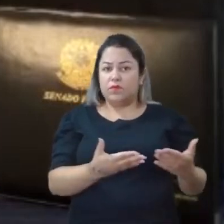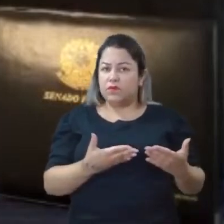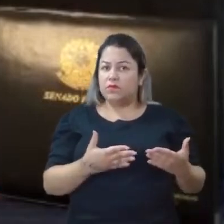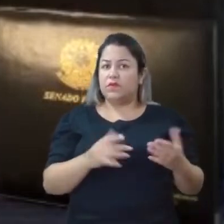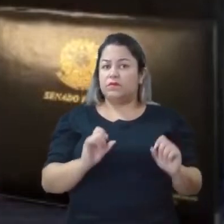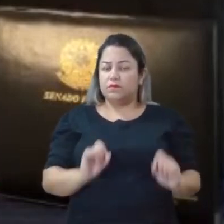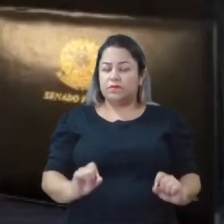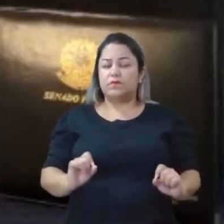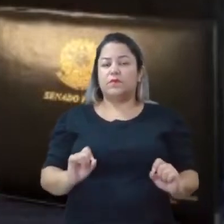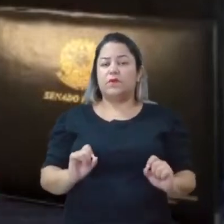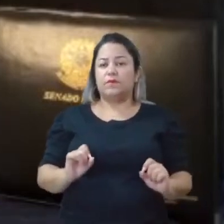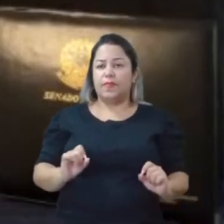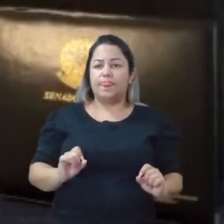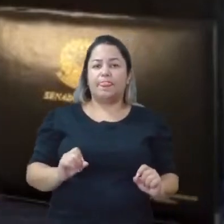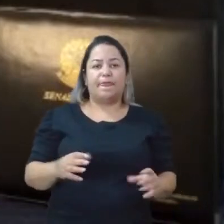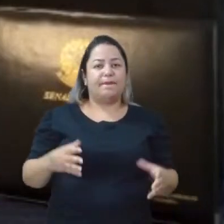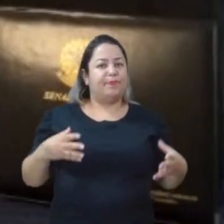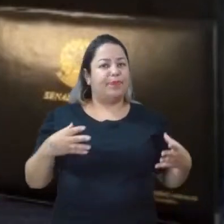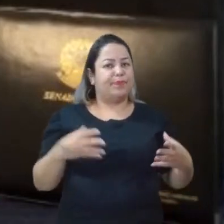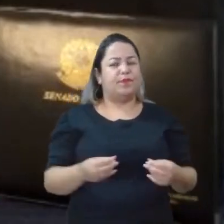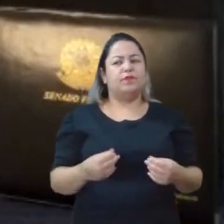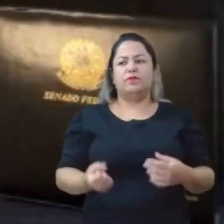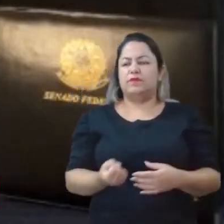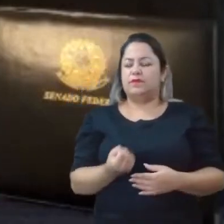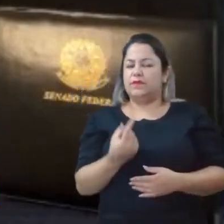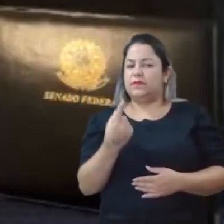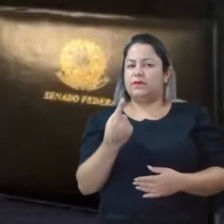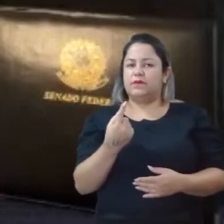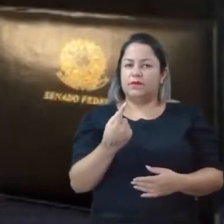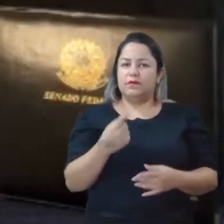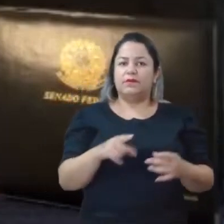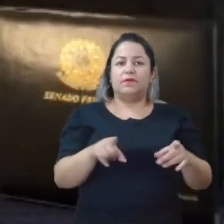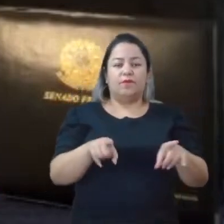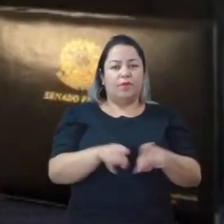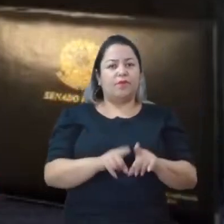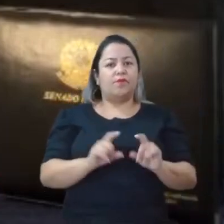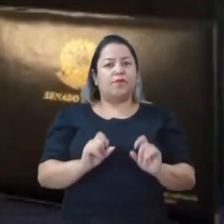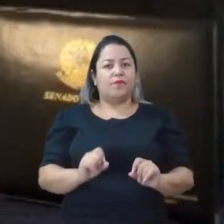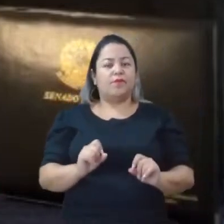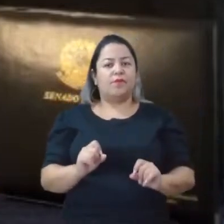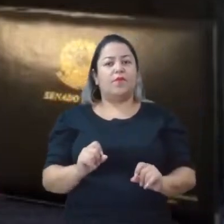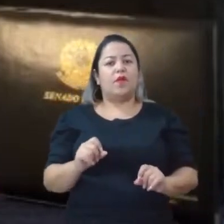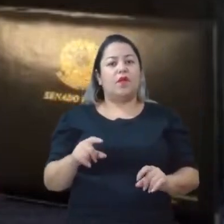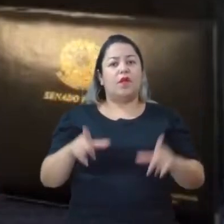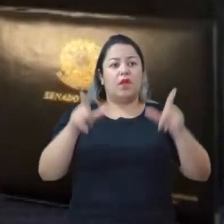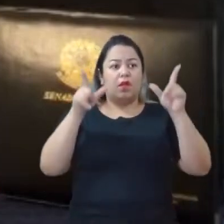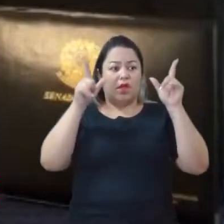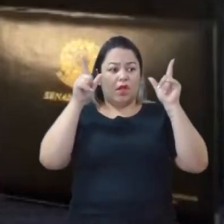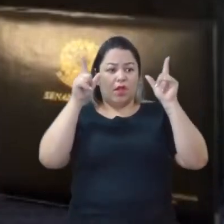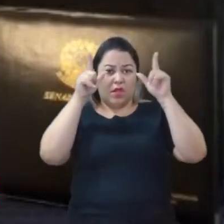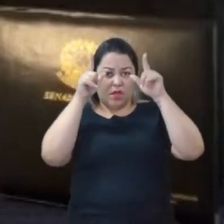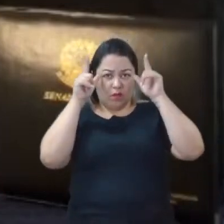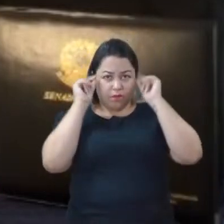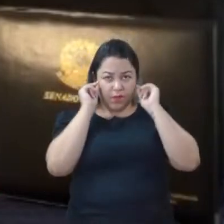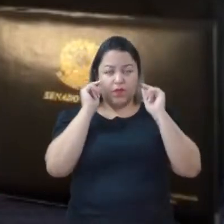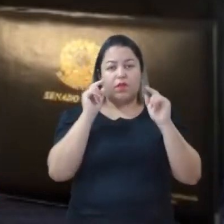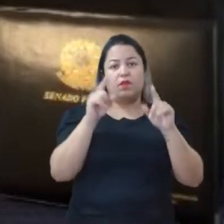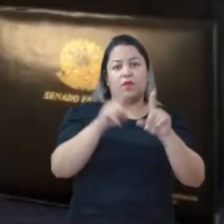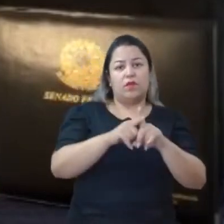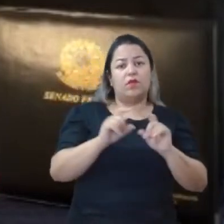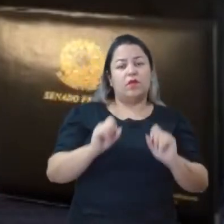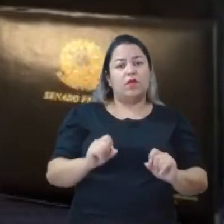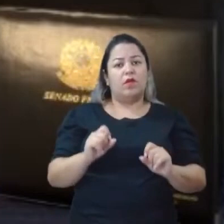de forma muito esquisita pela plantonista, que registrou como uma